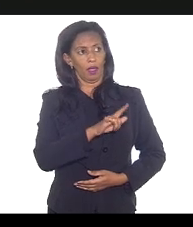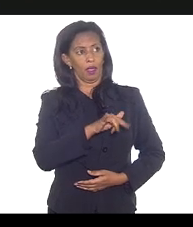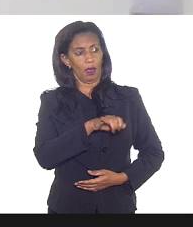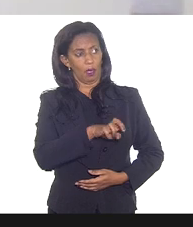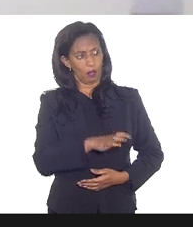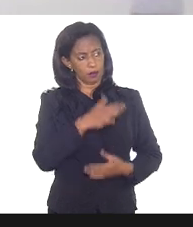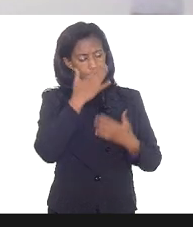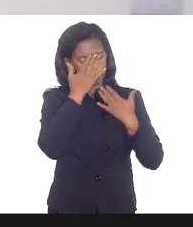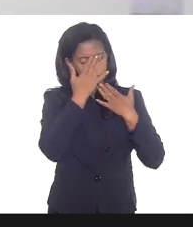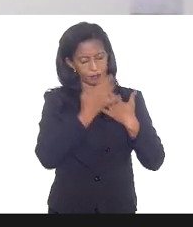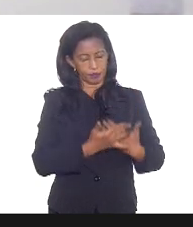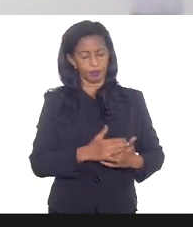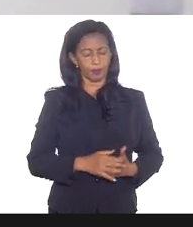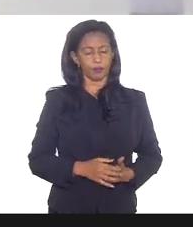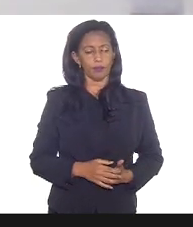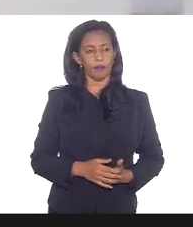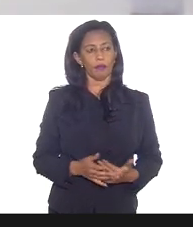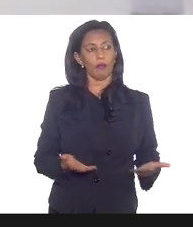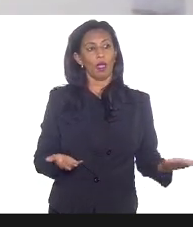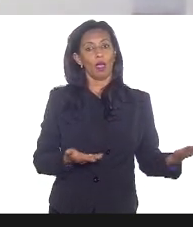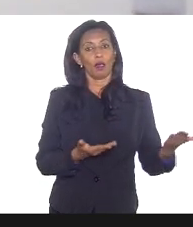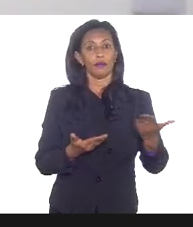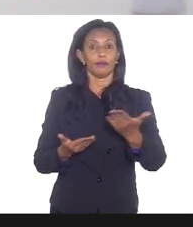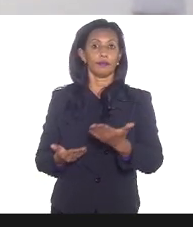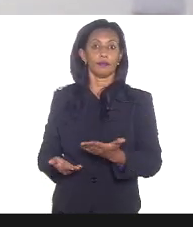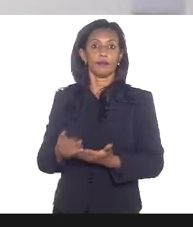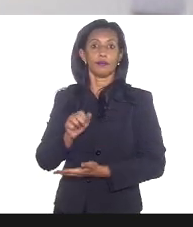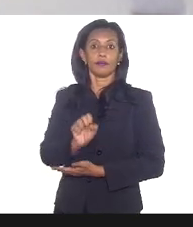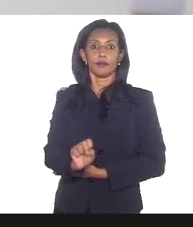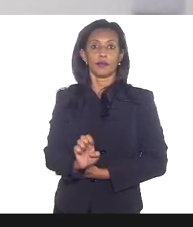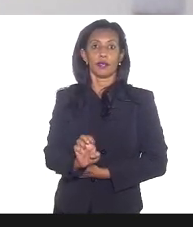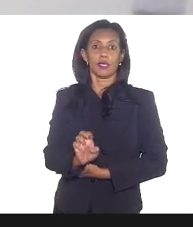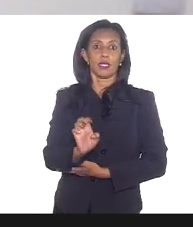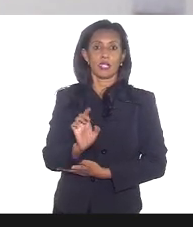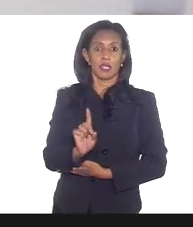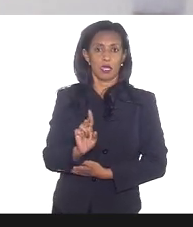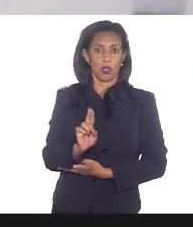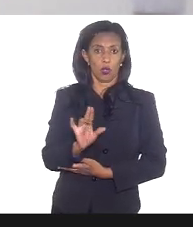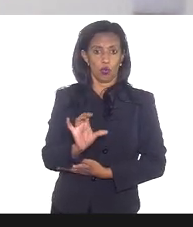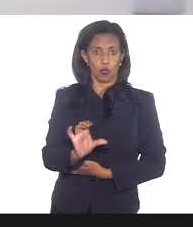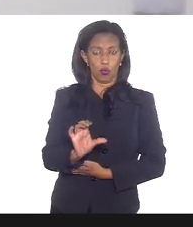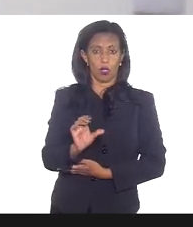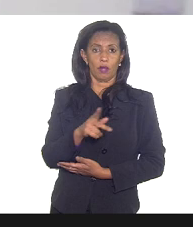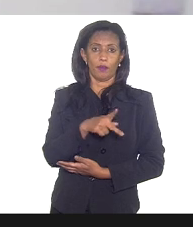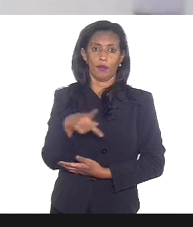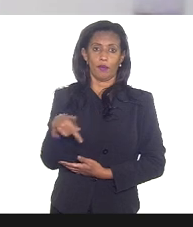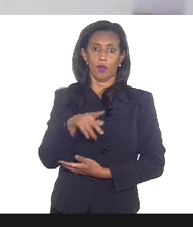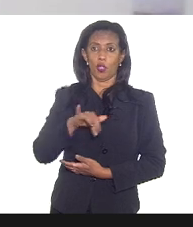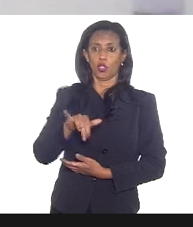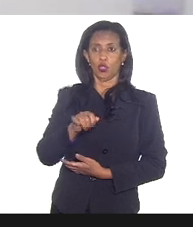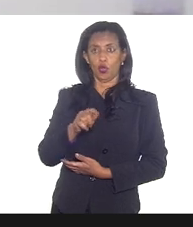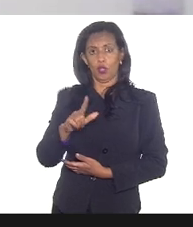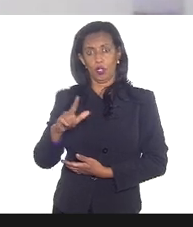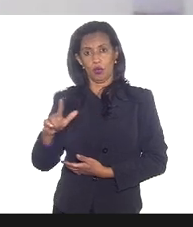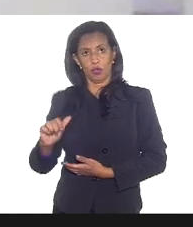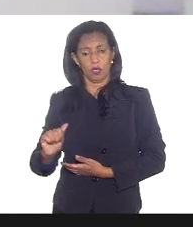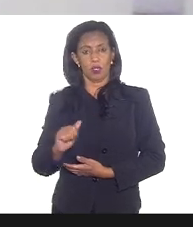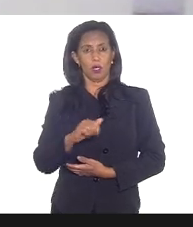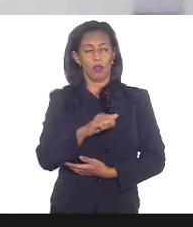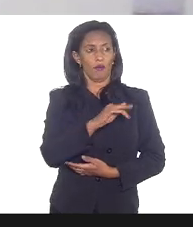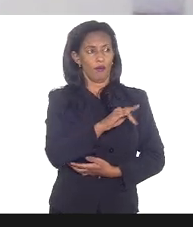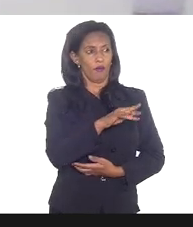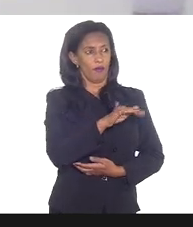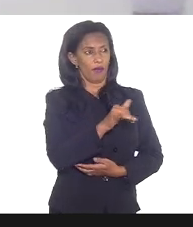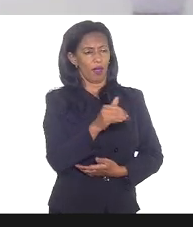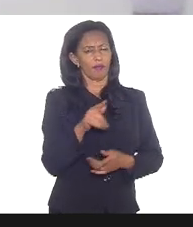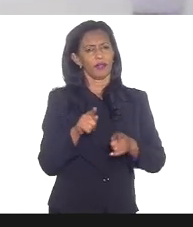E agora devolvo a palavra à Secretaria Estadual de Educação, a professora Joilza, a professora Flávia, mais uma vez agradecendo